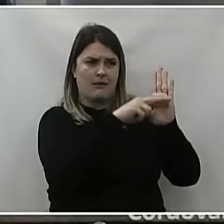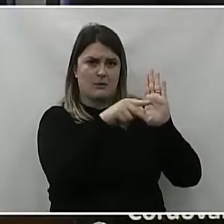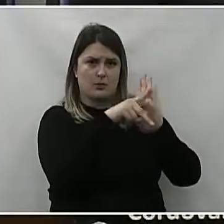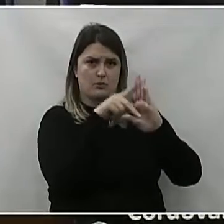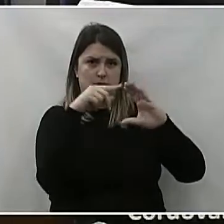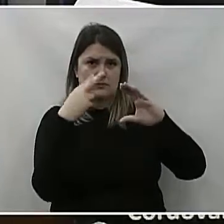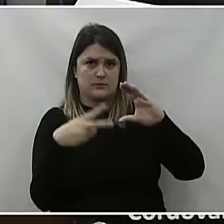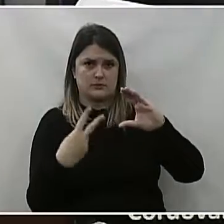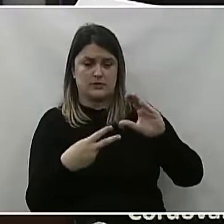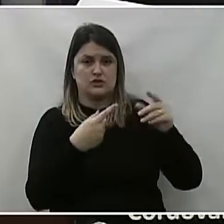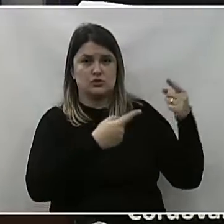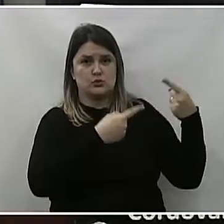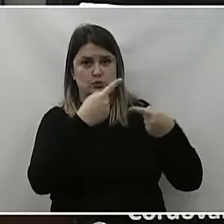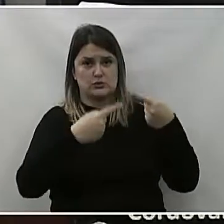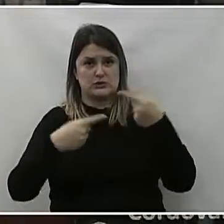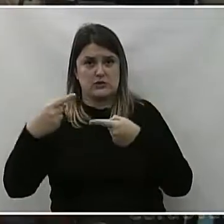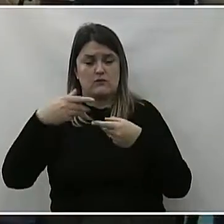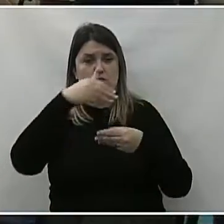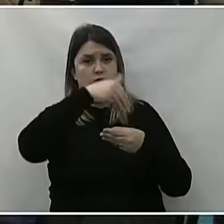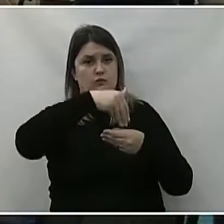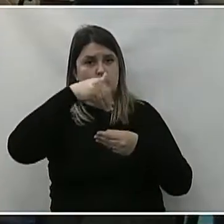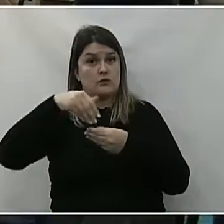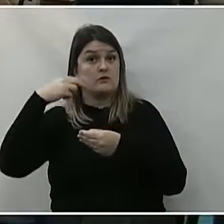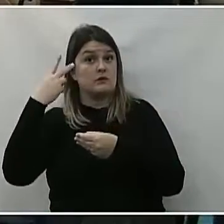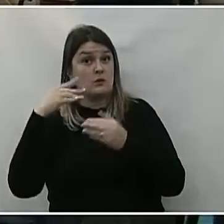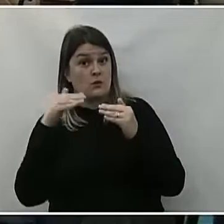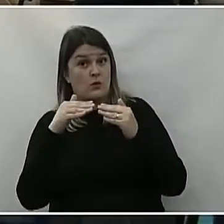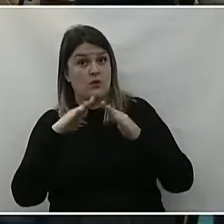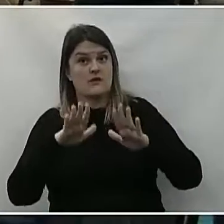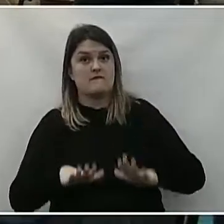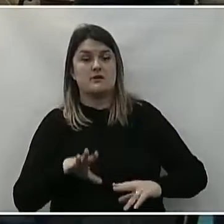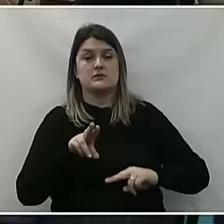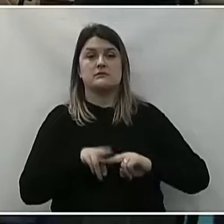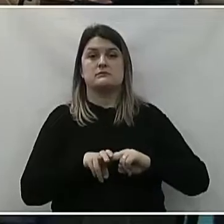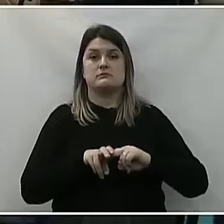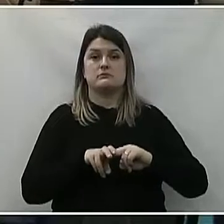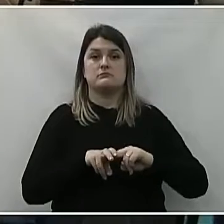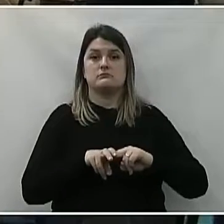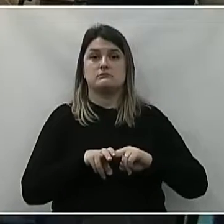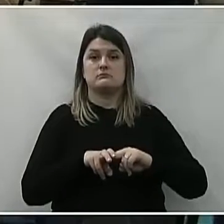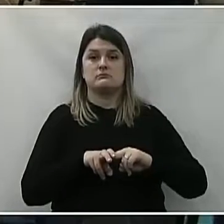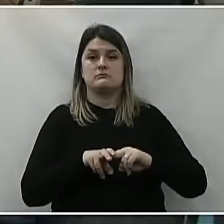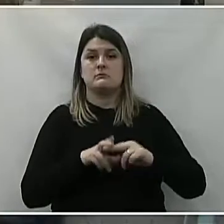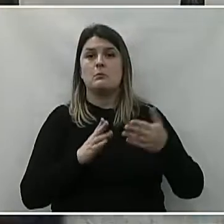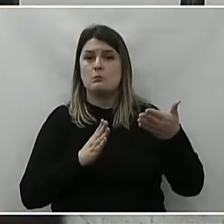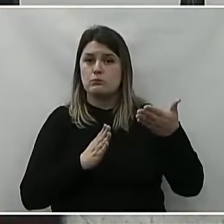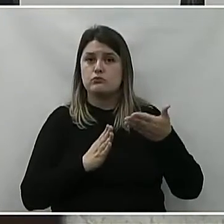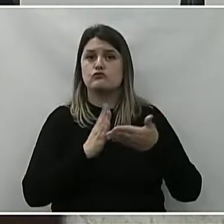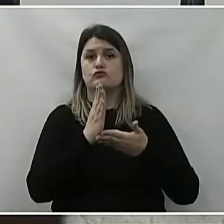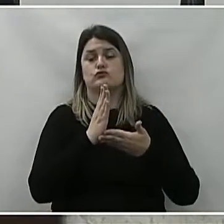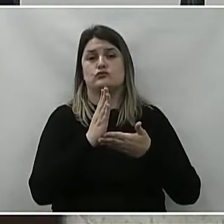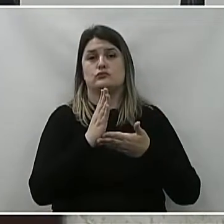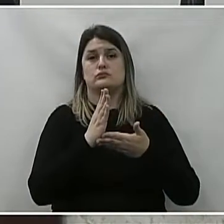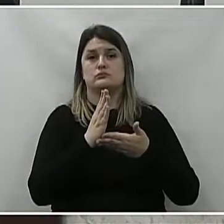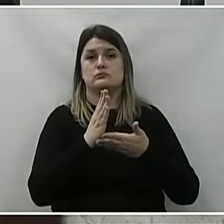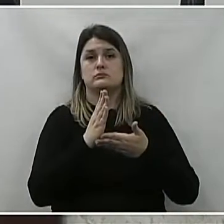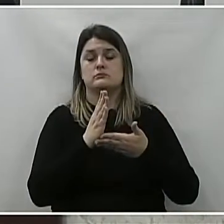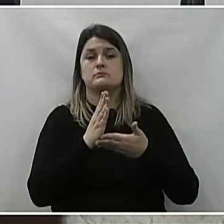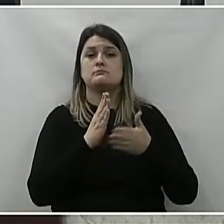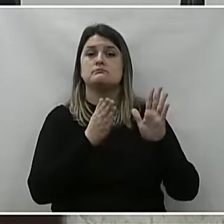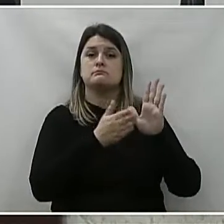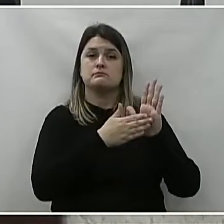parecer. Em discussão, em votação, senhores vereadores que aprovam, permaneçam como estão. Aprovado,